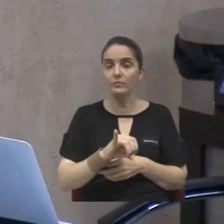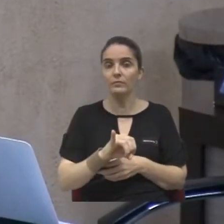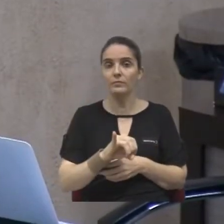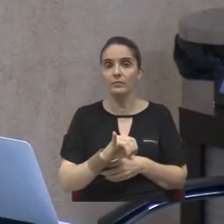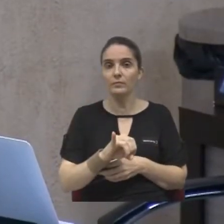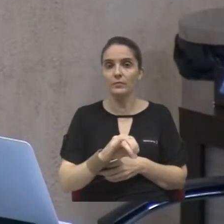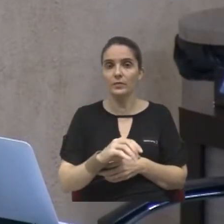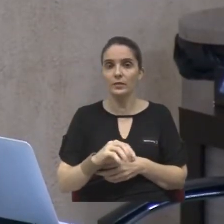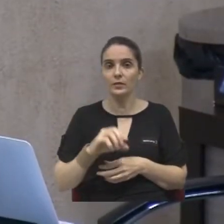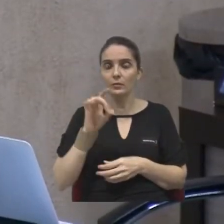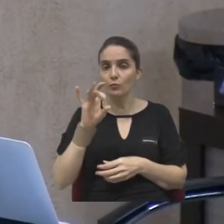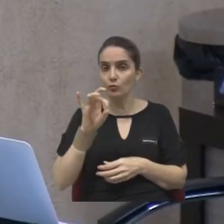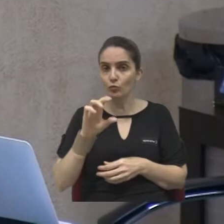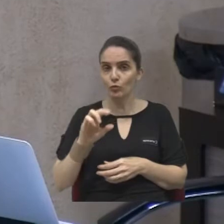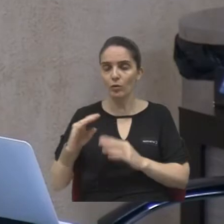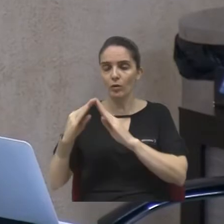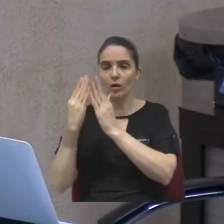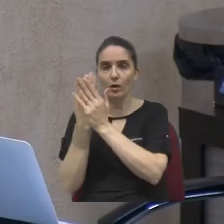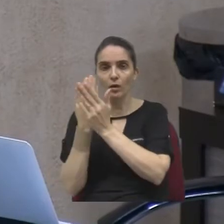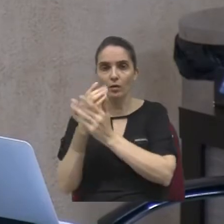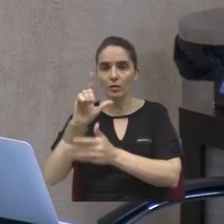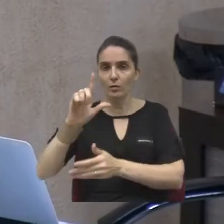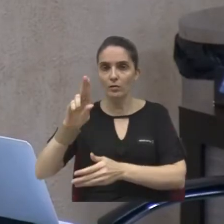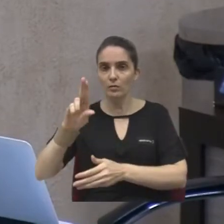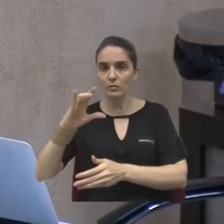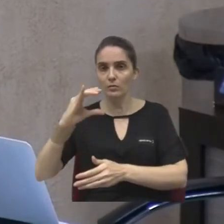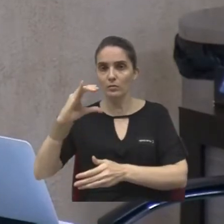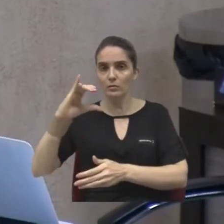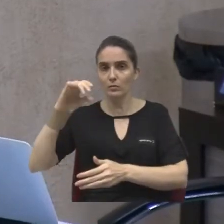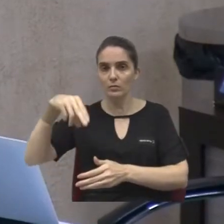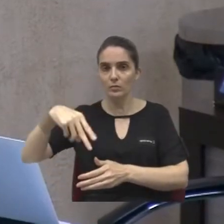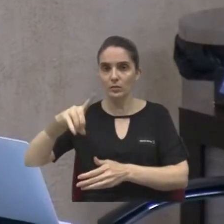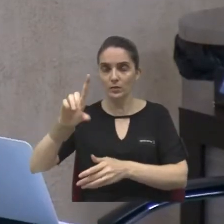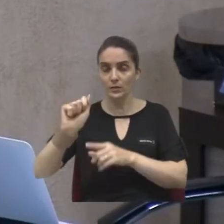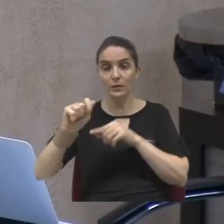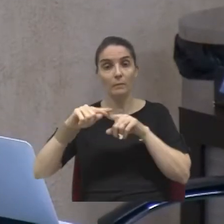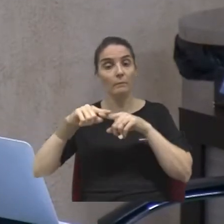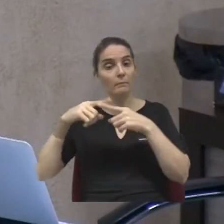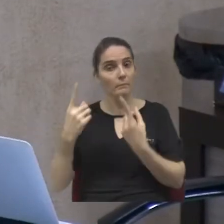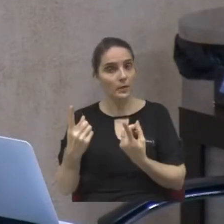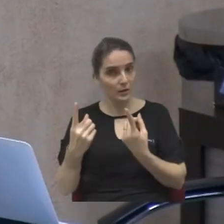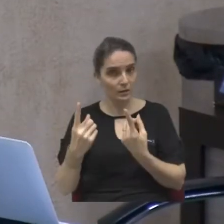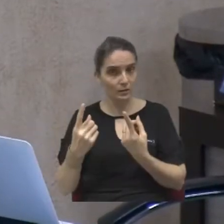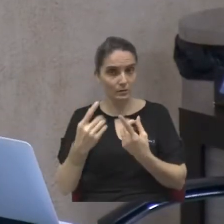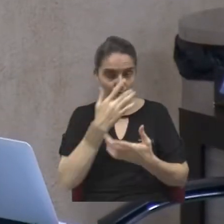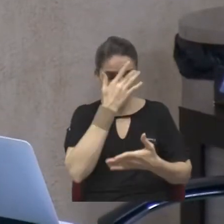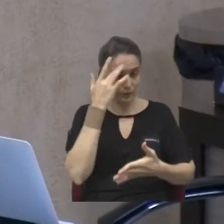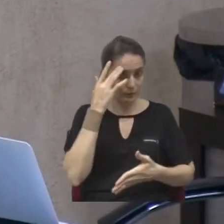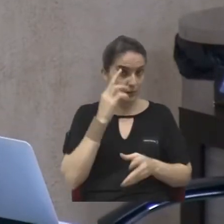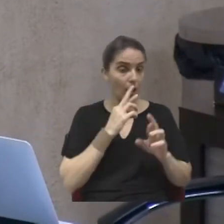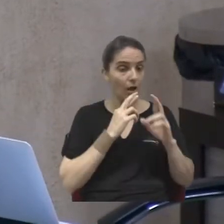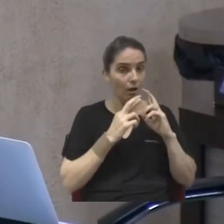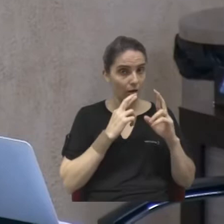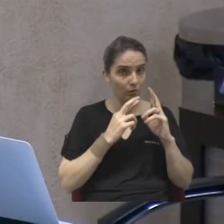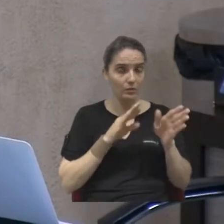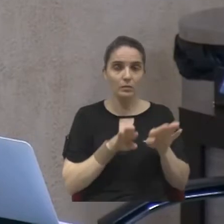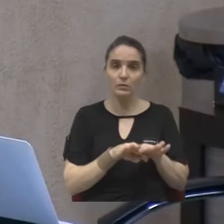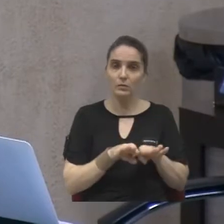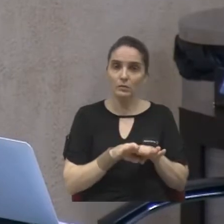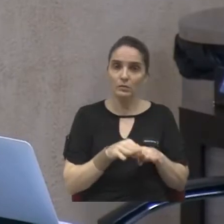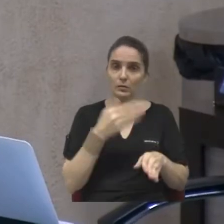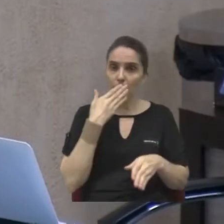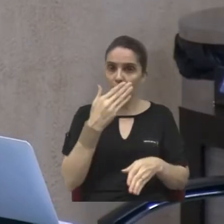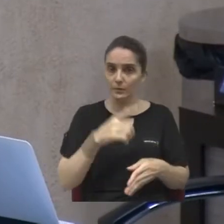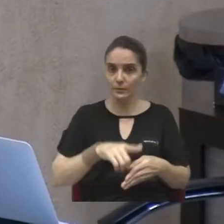mas as monitoras me abordaram. E também coloco à disposição da liderança do governo, porque às vezes